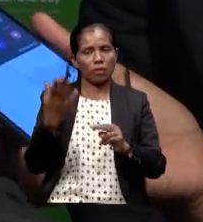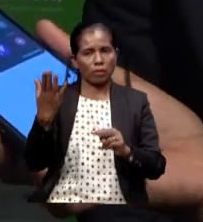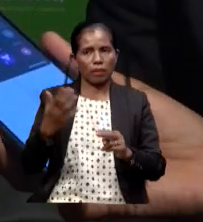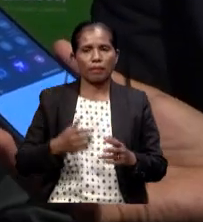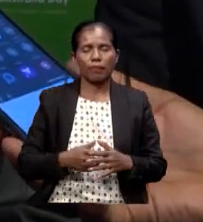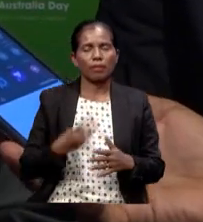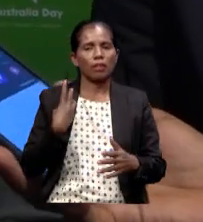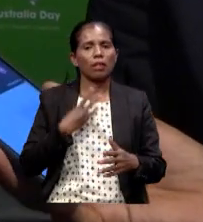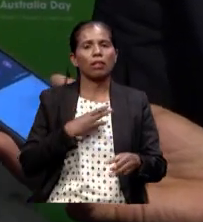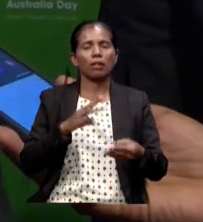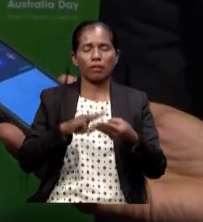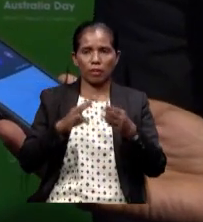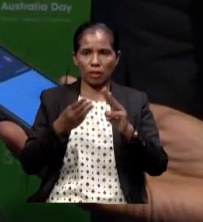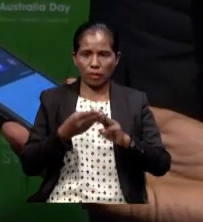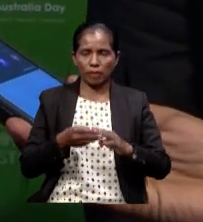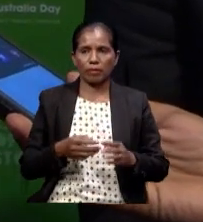tenia vizinho.